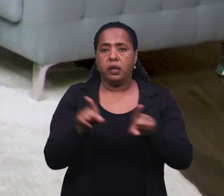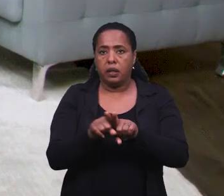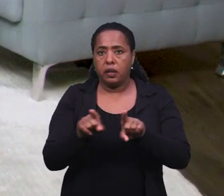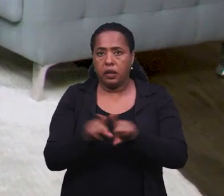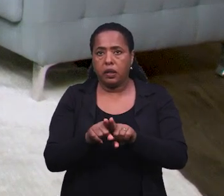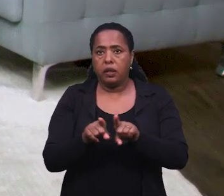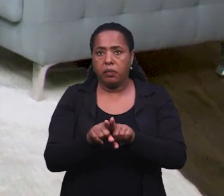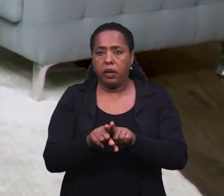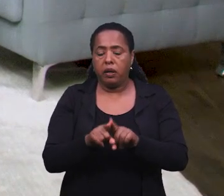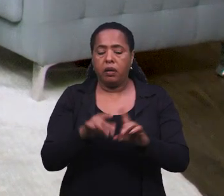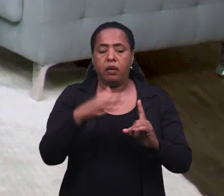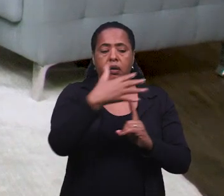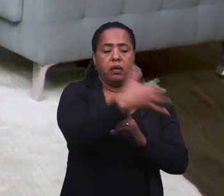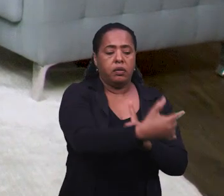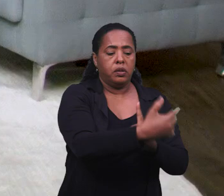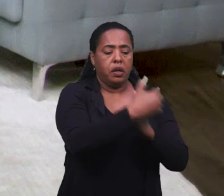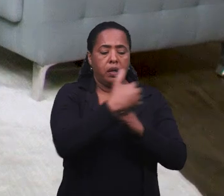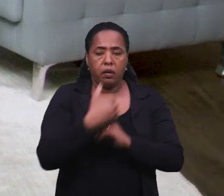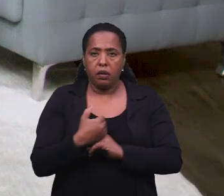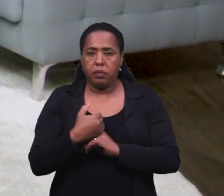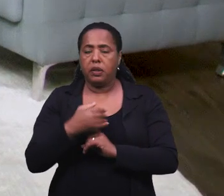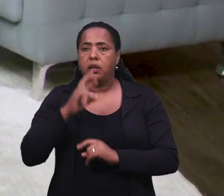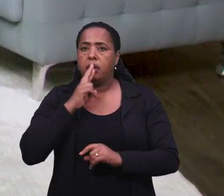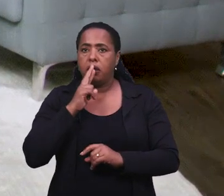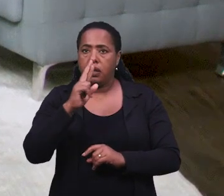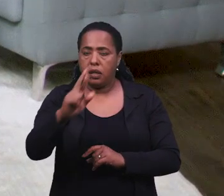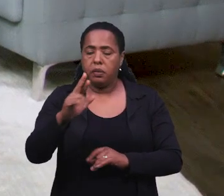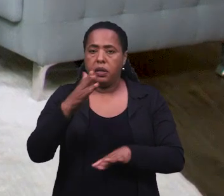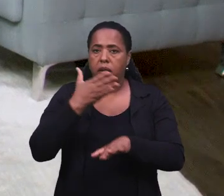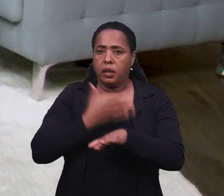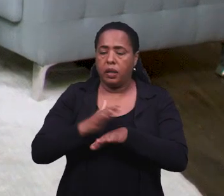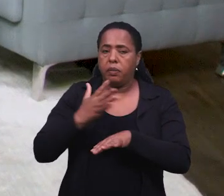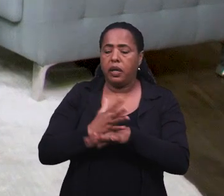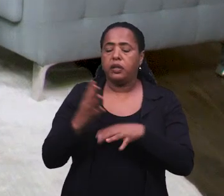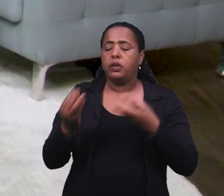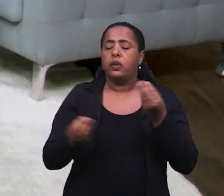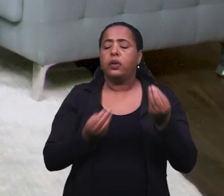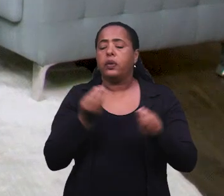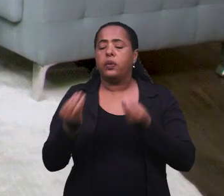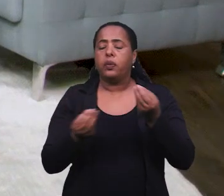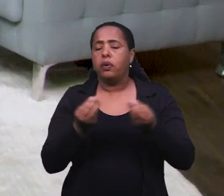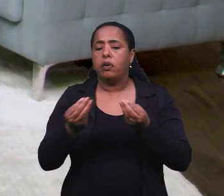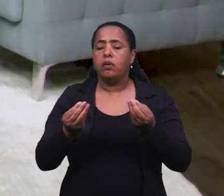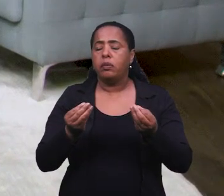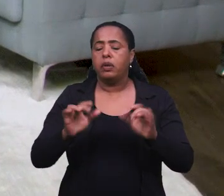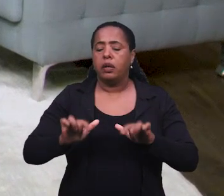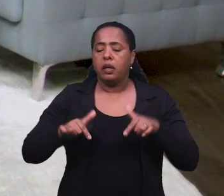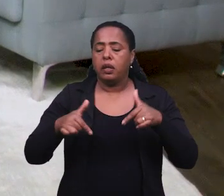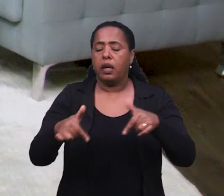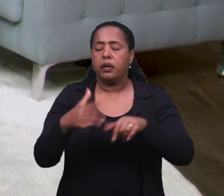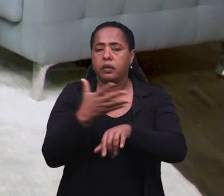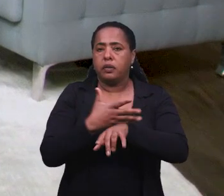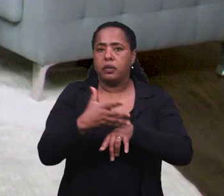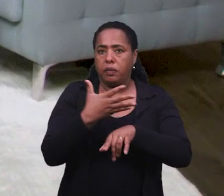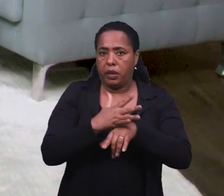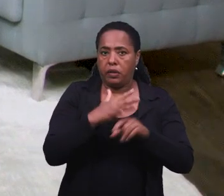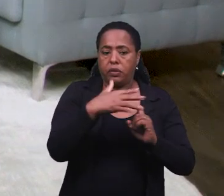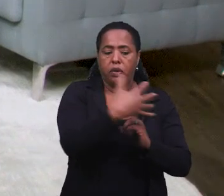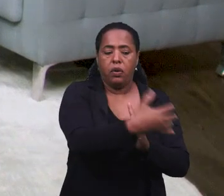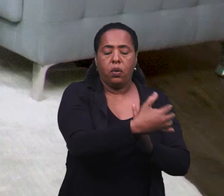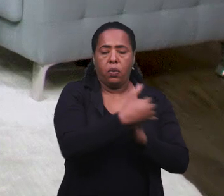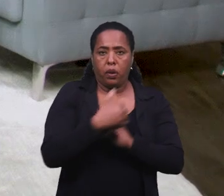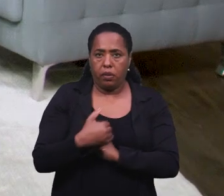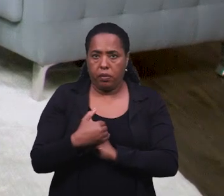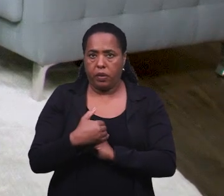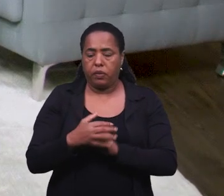termo acolhimento, pastor Gedair, porque dentro das igrejas nós já